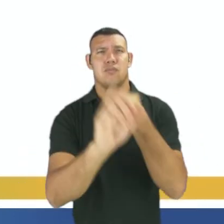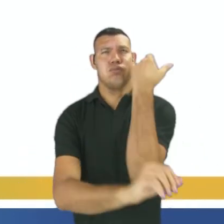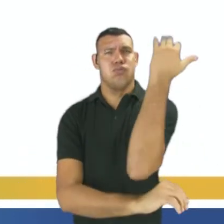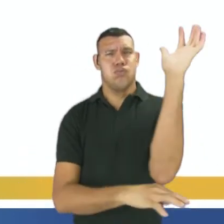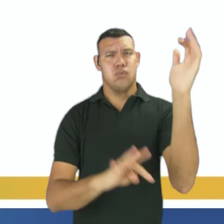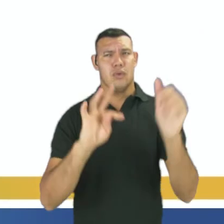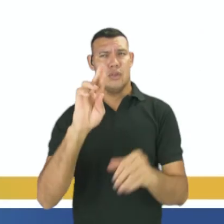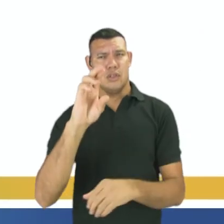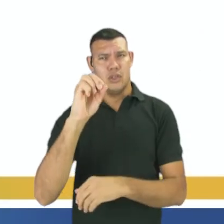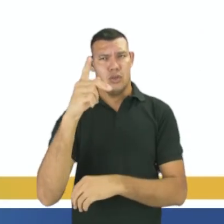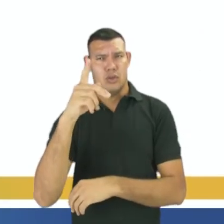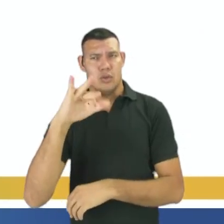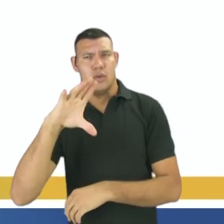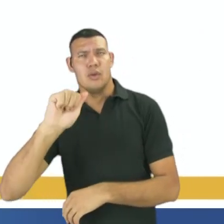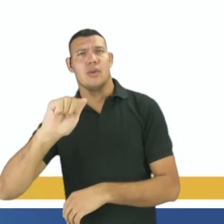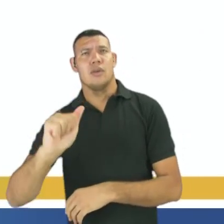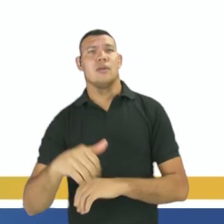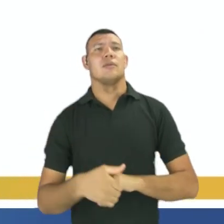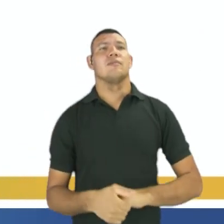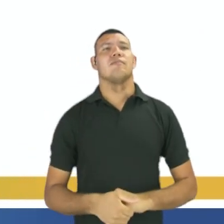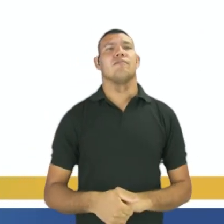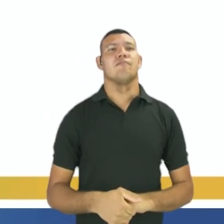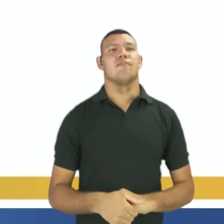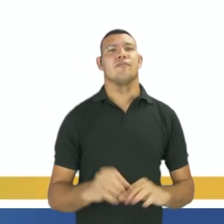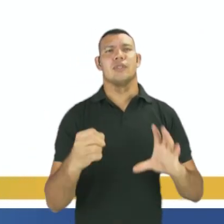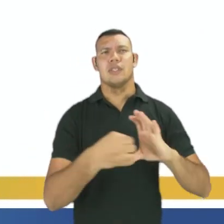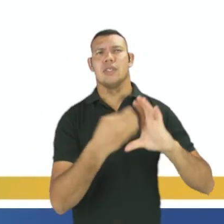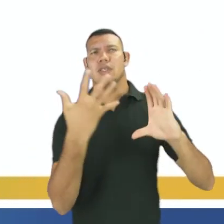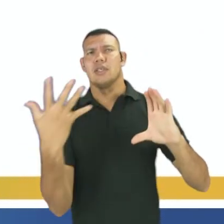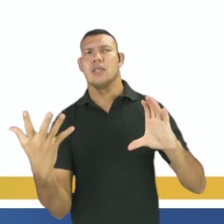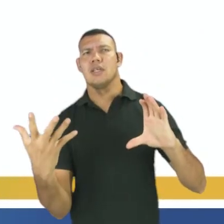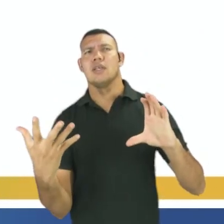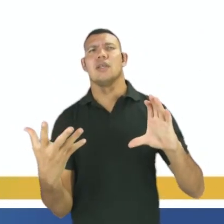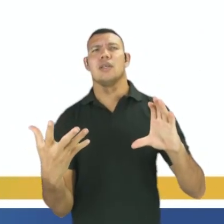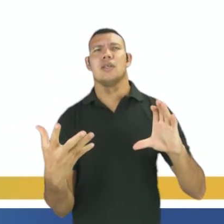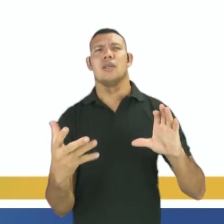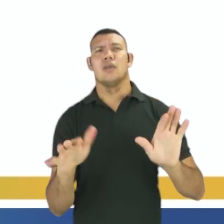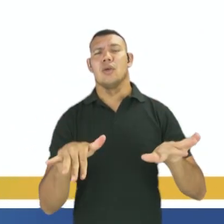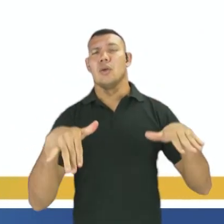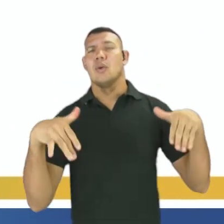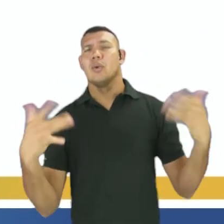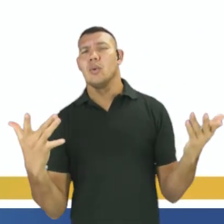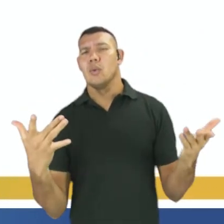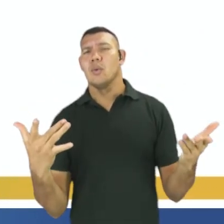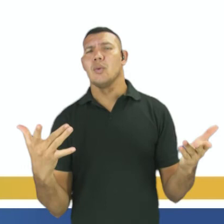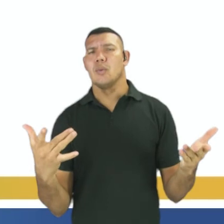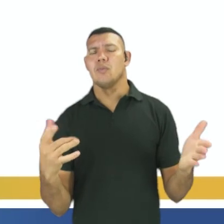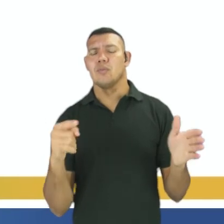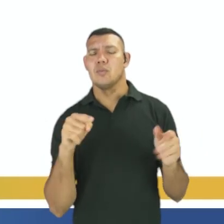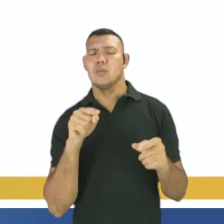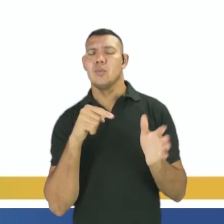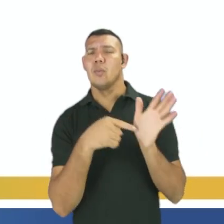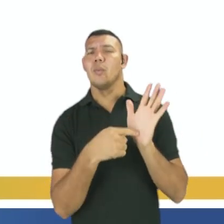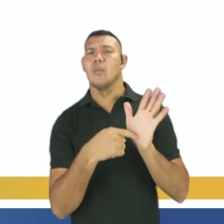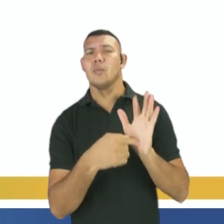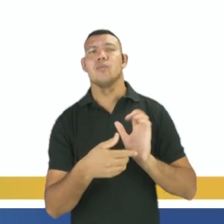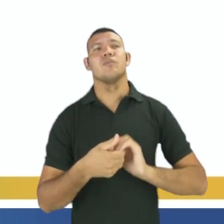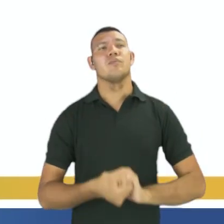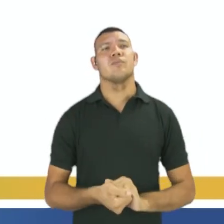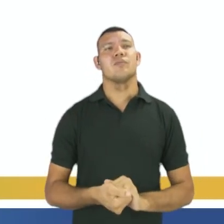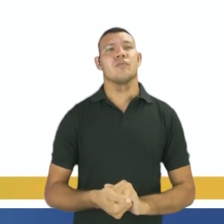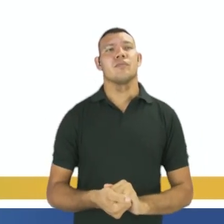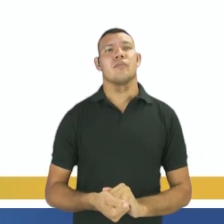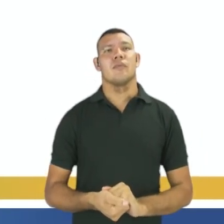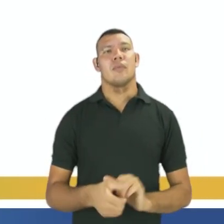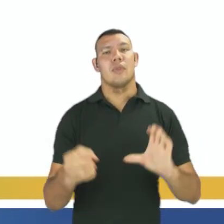Isso é fato né entre as suas principais características Podemos destacar então Aqui nós temos alternativa a b c d e e que vai